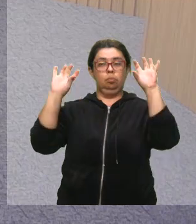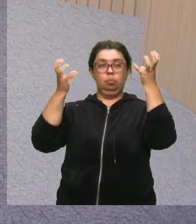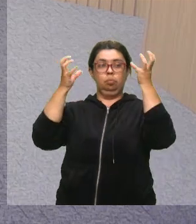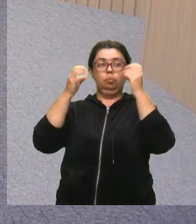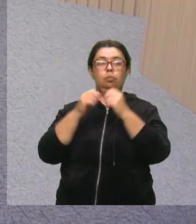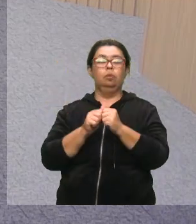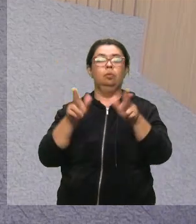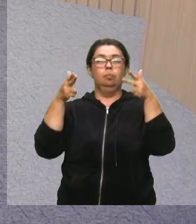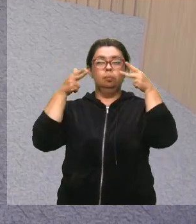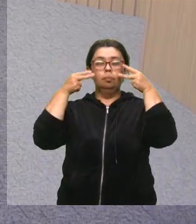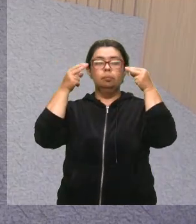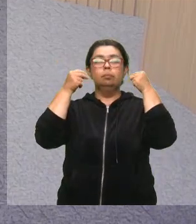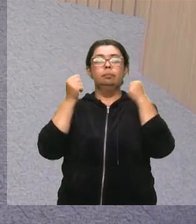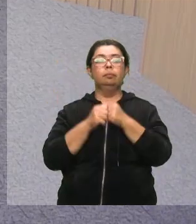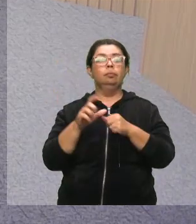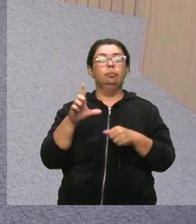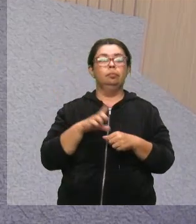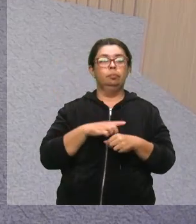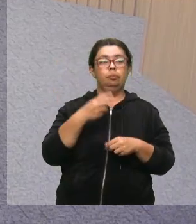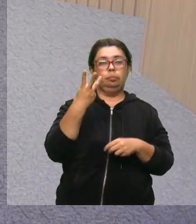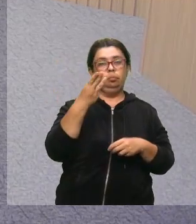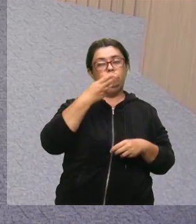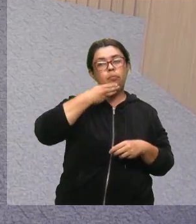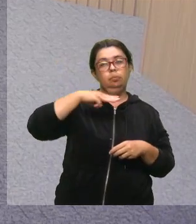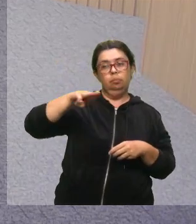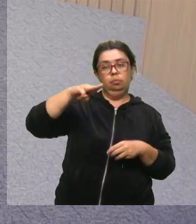artísticos e culturais, a gente tem uma dotação de